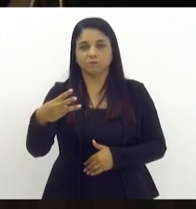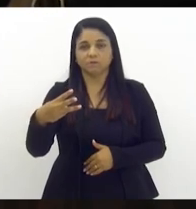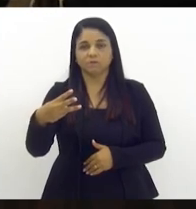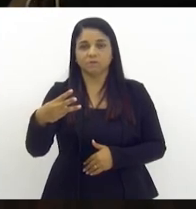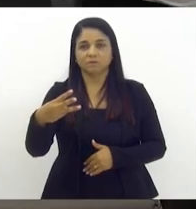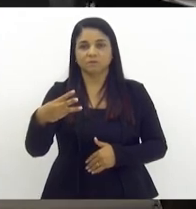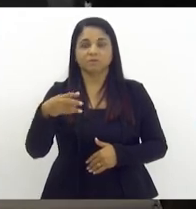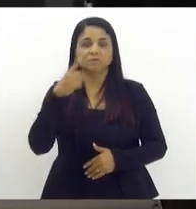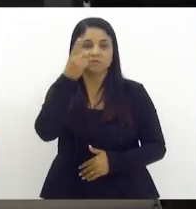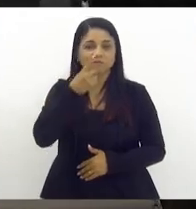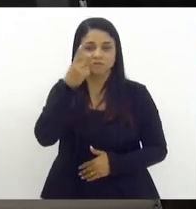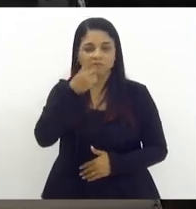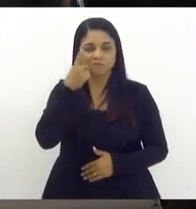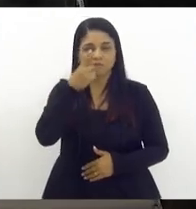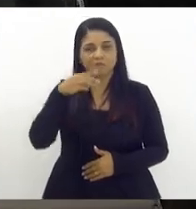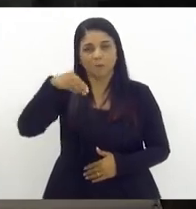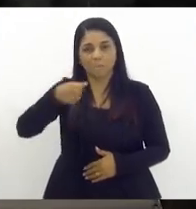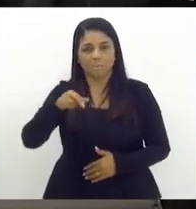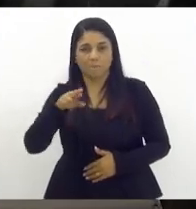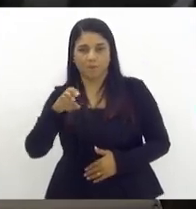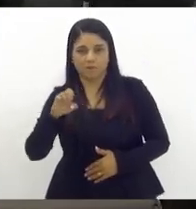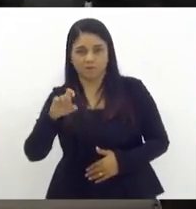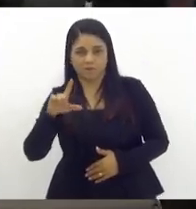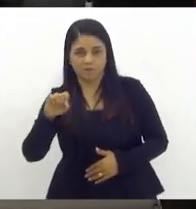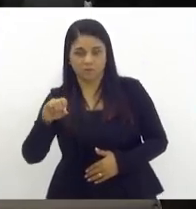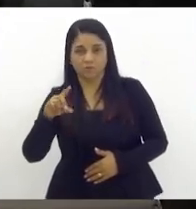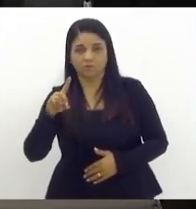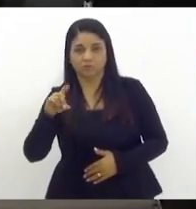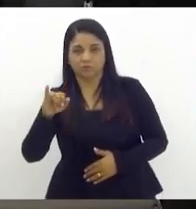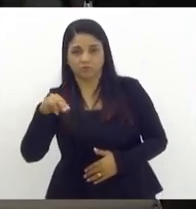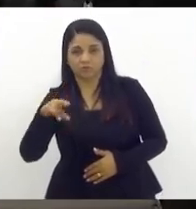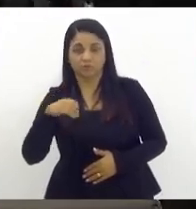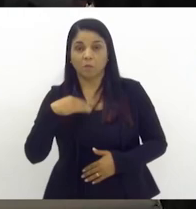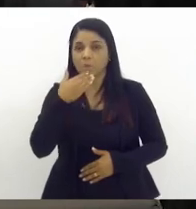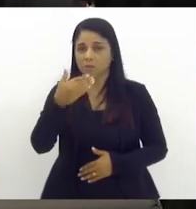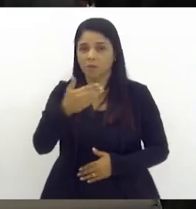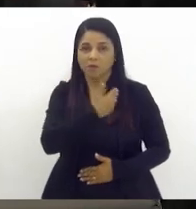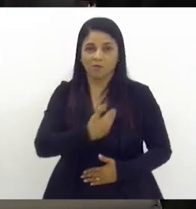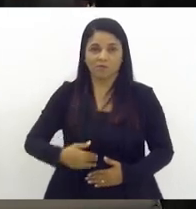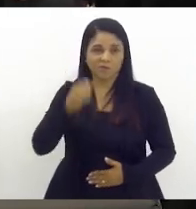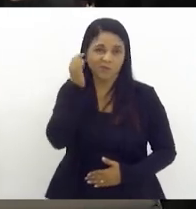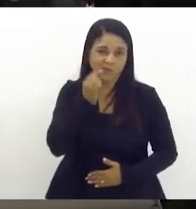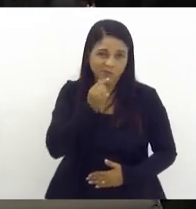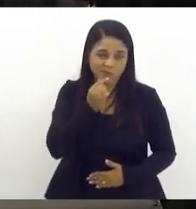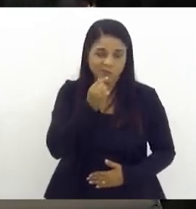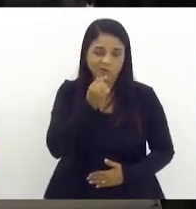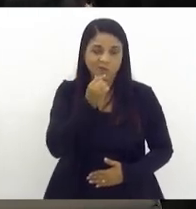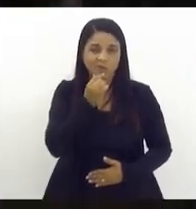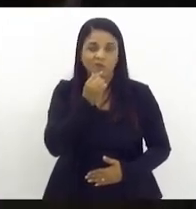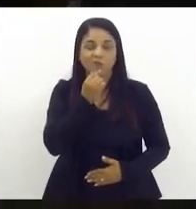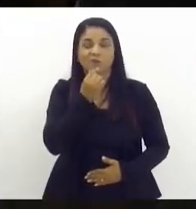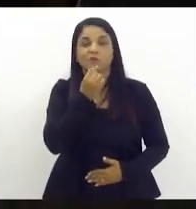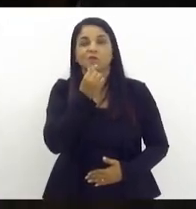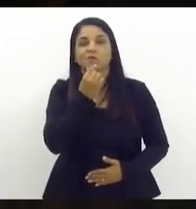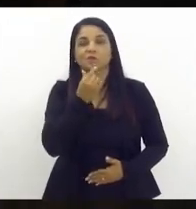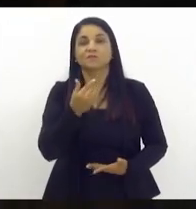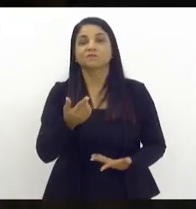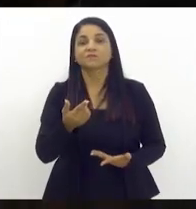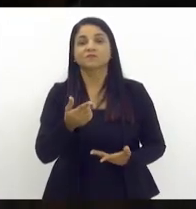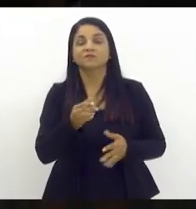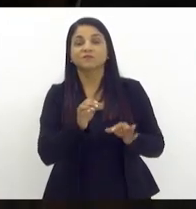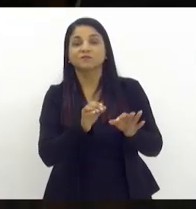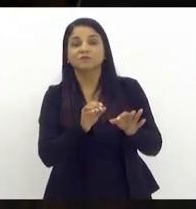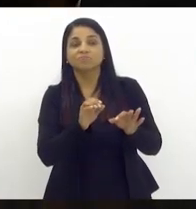de autoria do deputado Marcelo Dino, que solicita ao excelentíssimo senhor governador do estado do Rio de Janeiro, Cláudio Castro, que